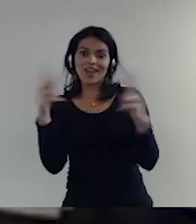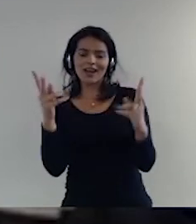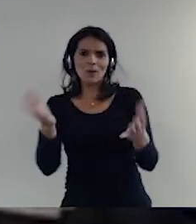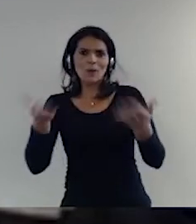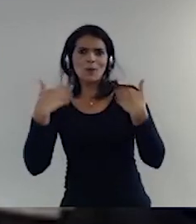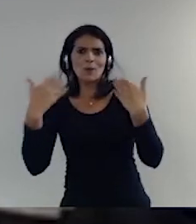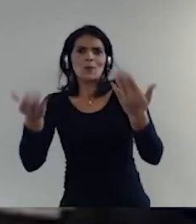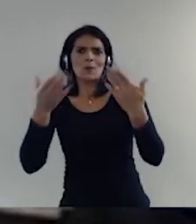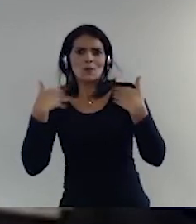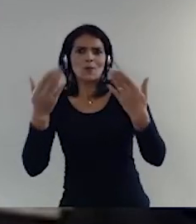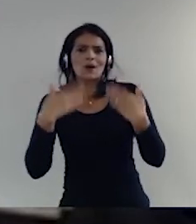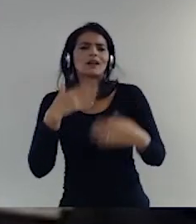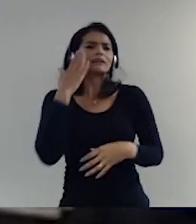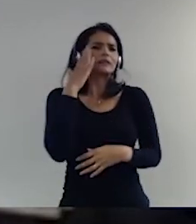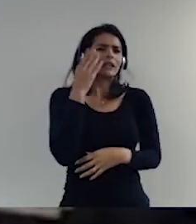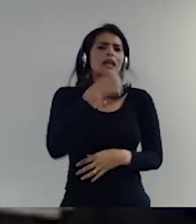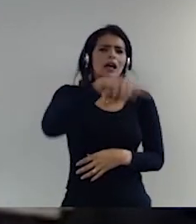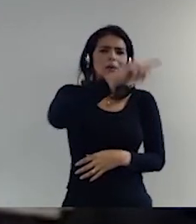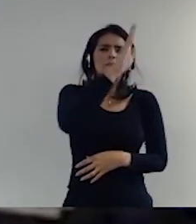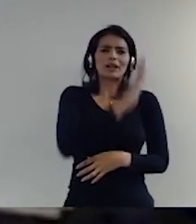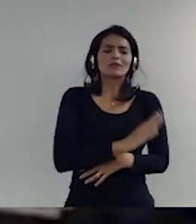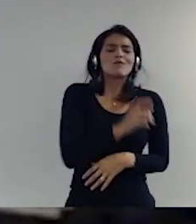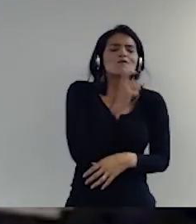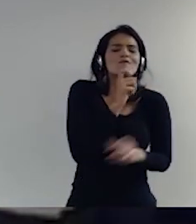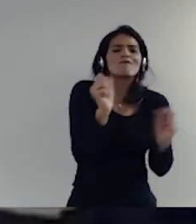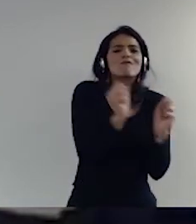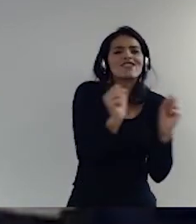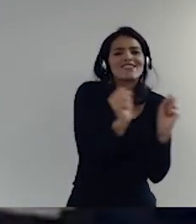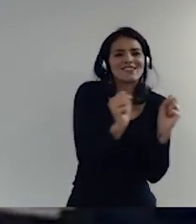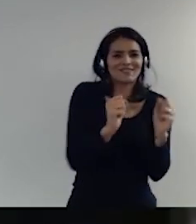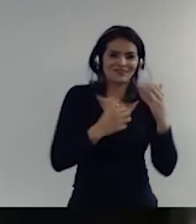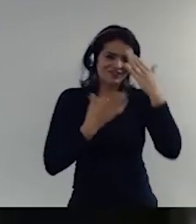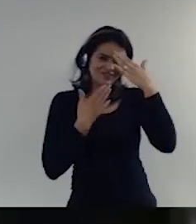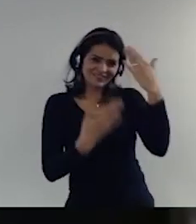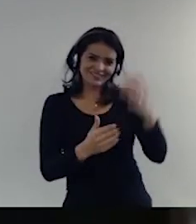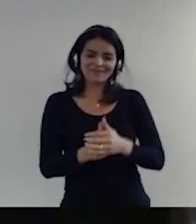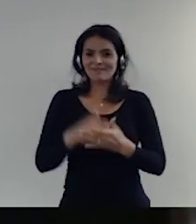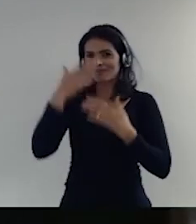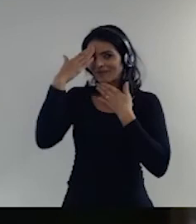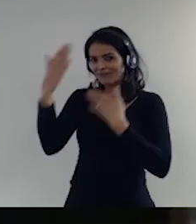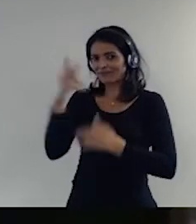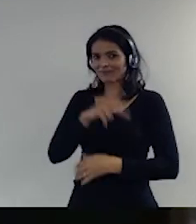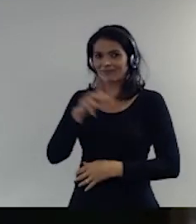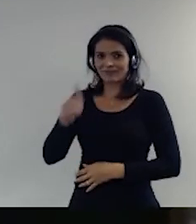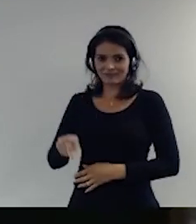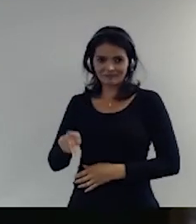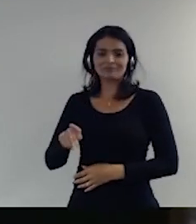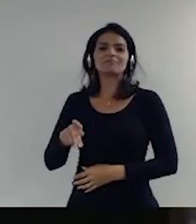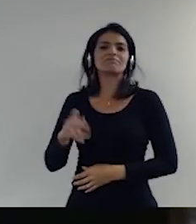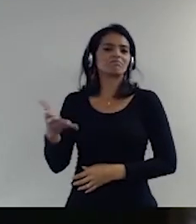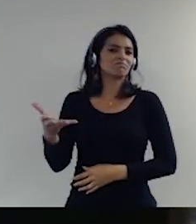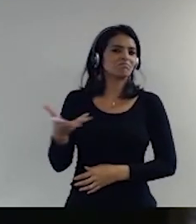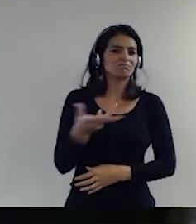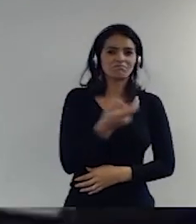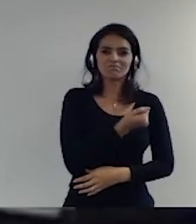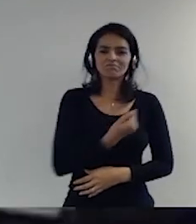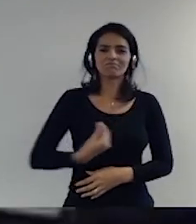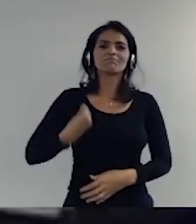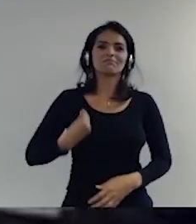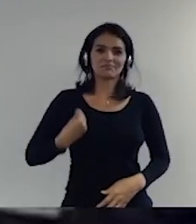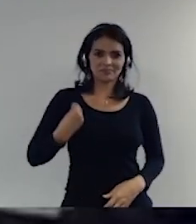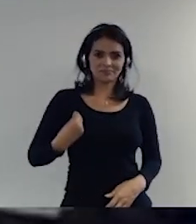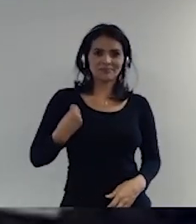isto tem estado muito frio. Muito obrigada. Nós que agradecemos, professora, foi excelente a